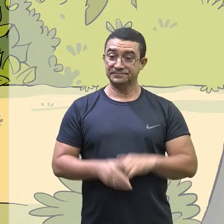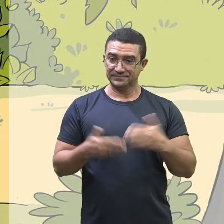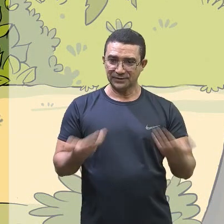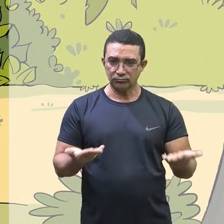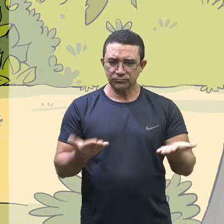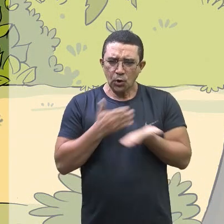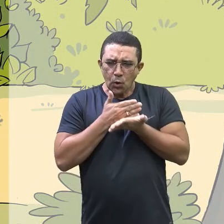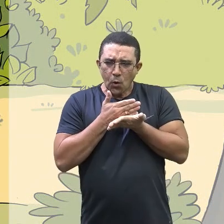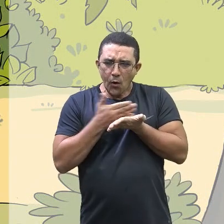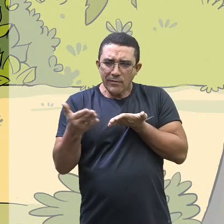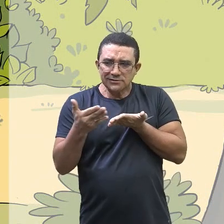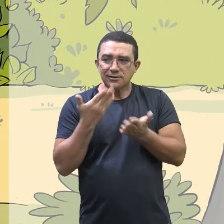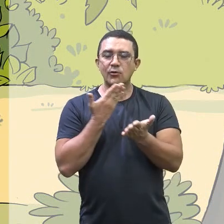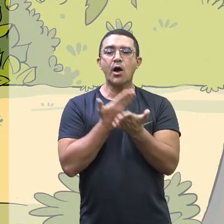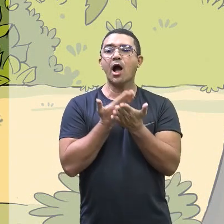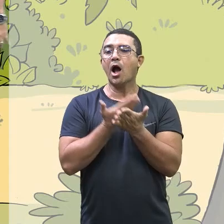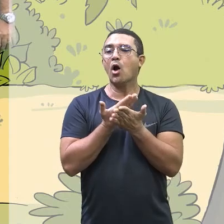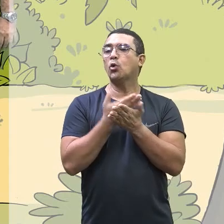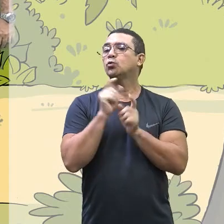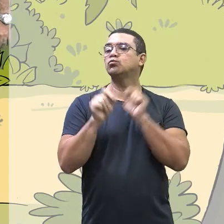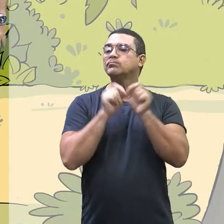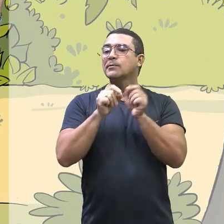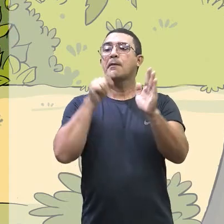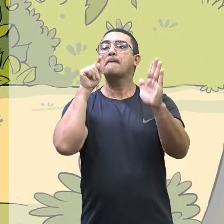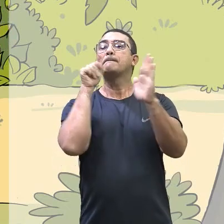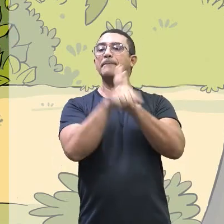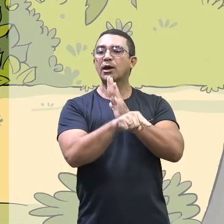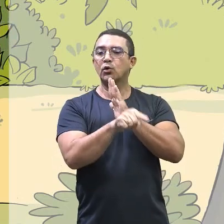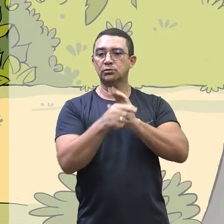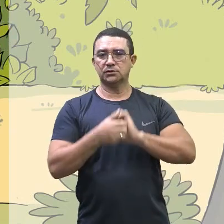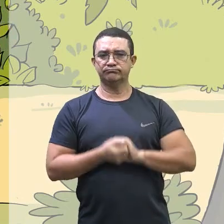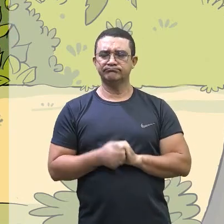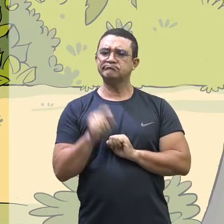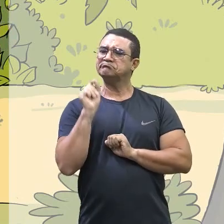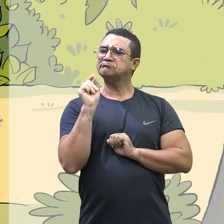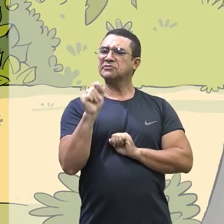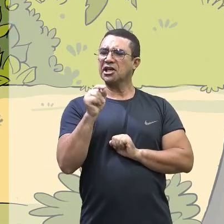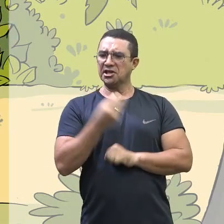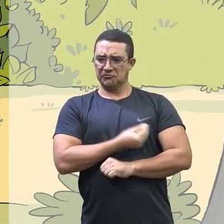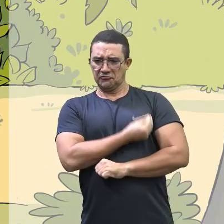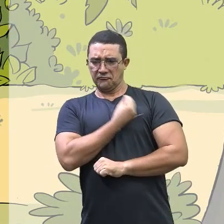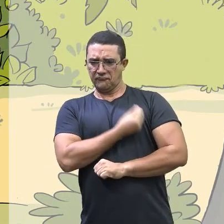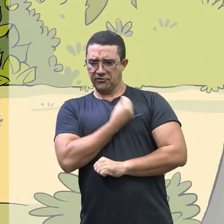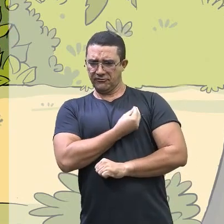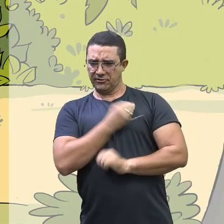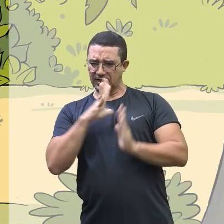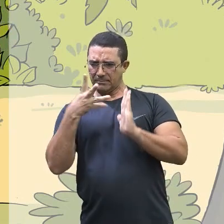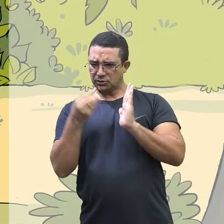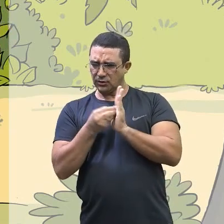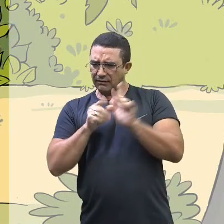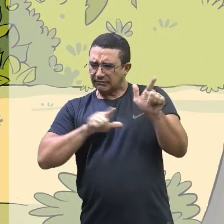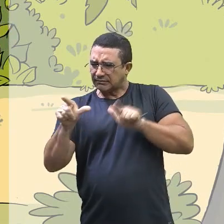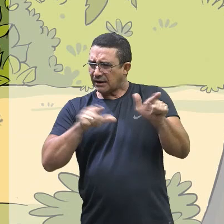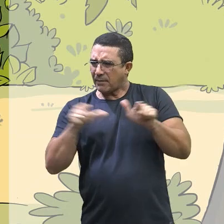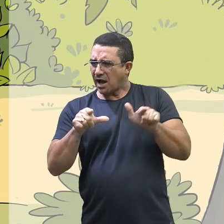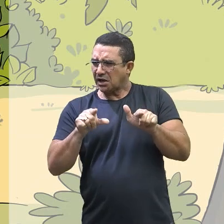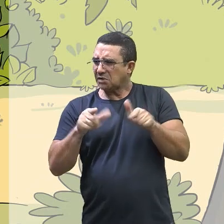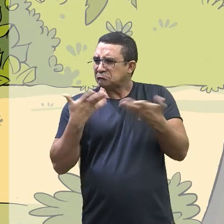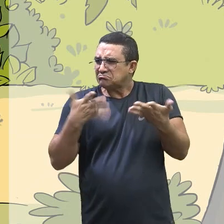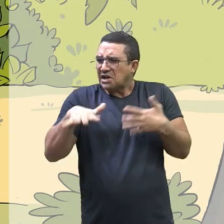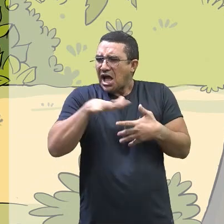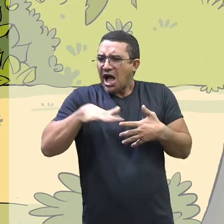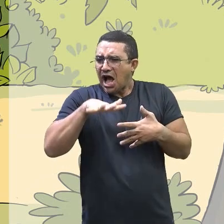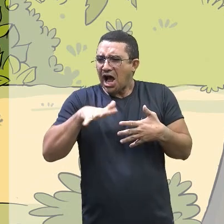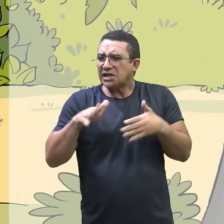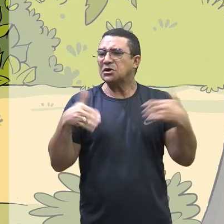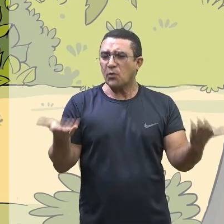Então, começamos a nossa aula aí com a seguinte pergunta. Quem vive na Amazônia trabalha com o quê? Mas antes de nós respondermos, vale a